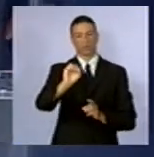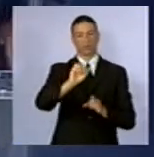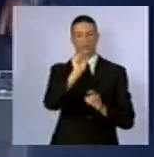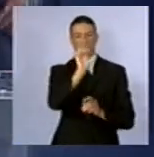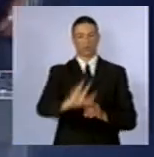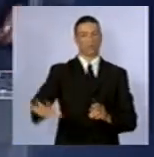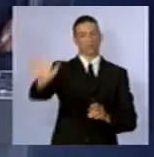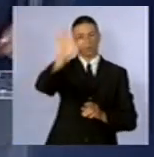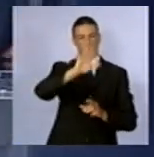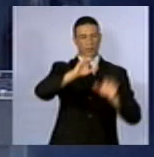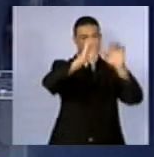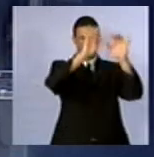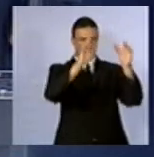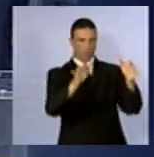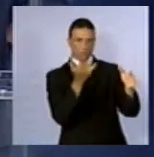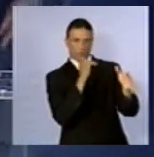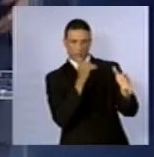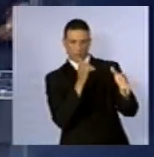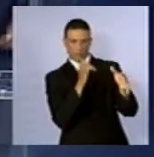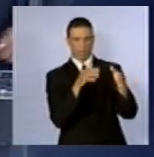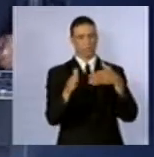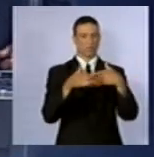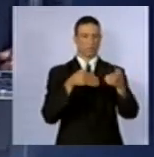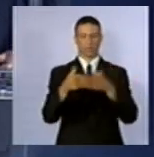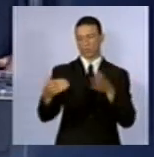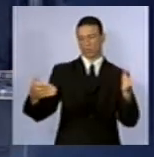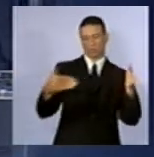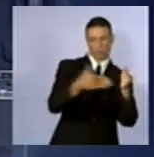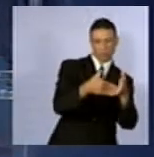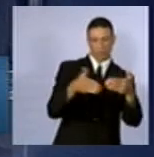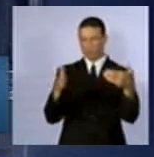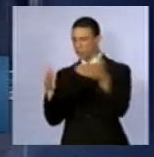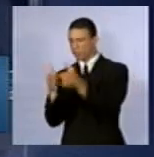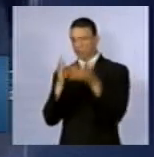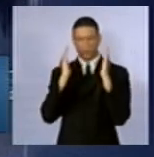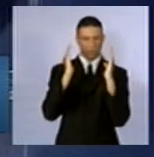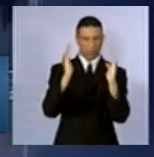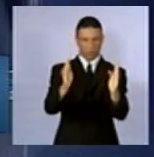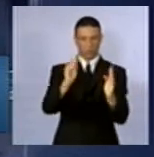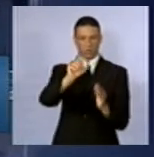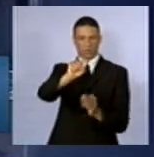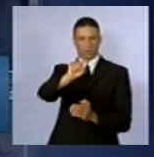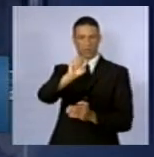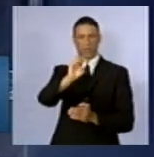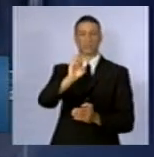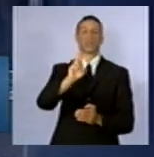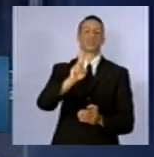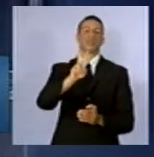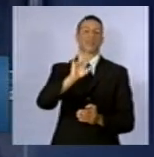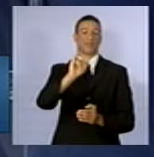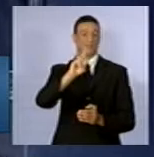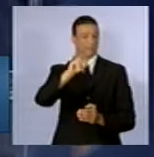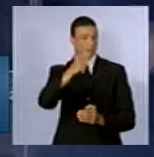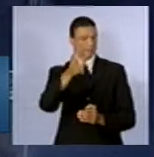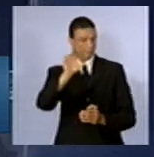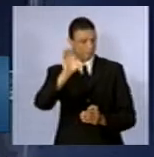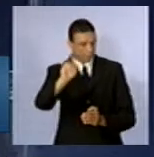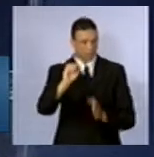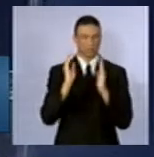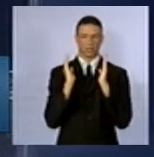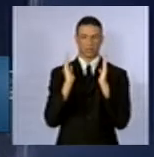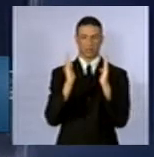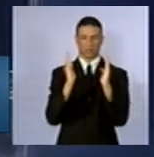ao campo magnético em qualquer ponto da faixa de Servidão na condição de corrente máxima circulando pela